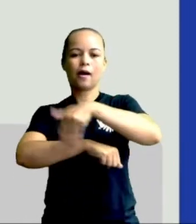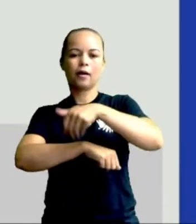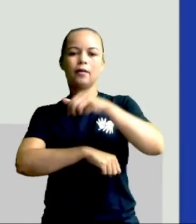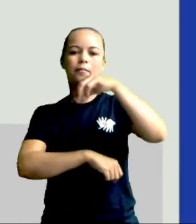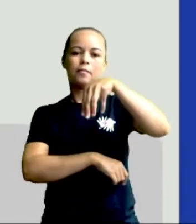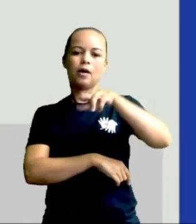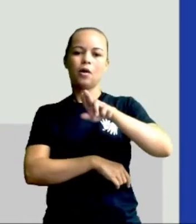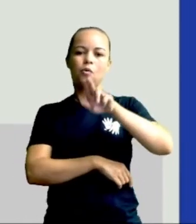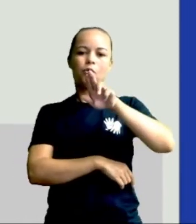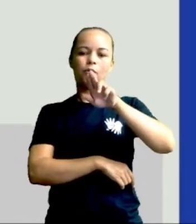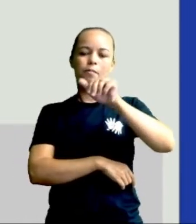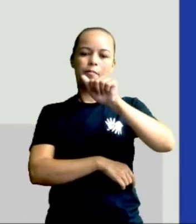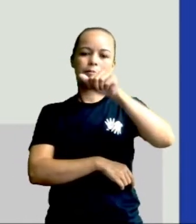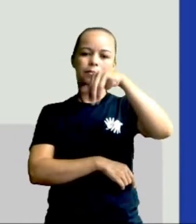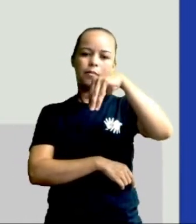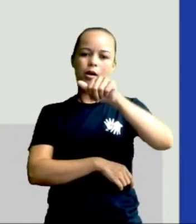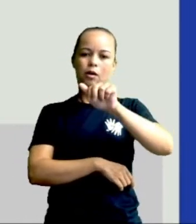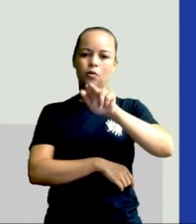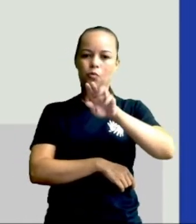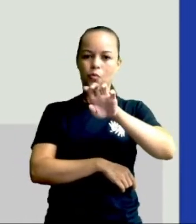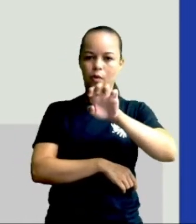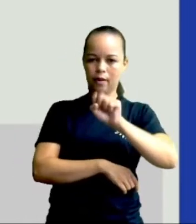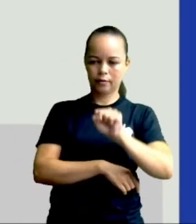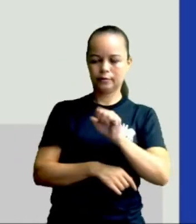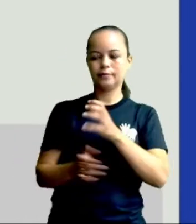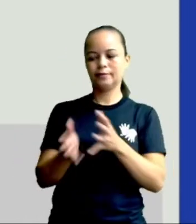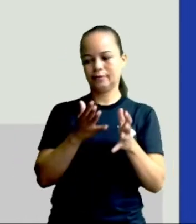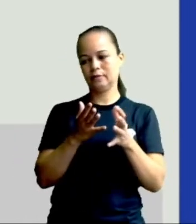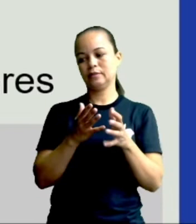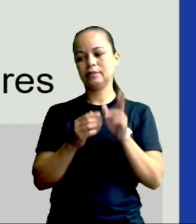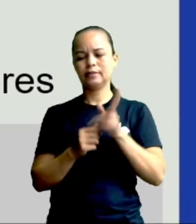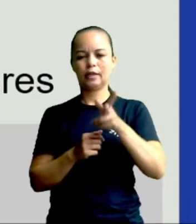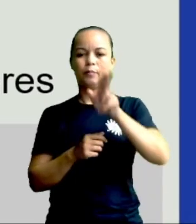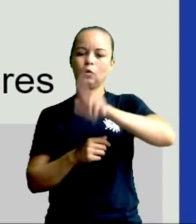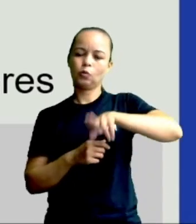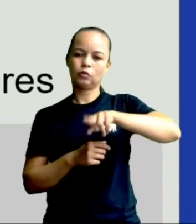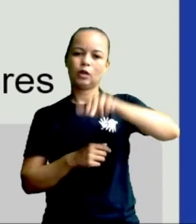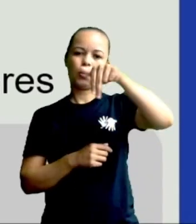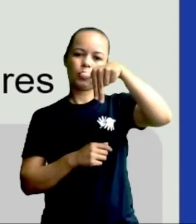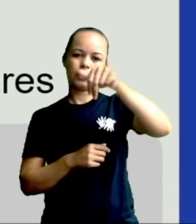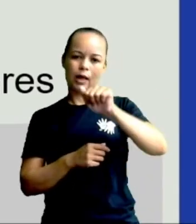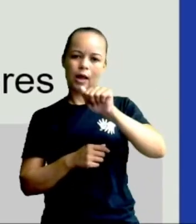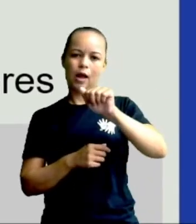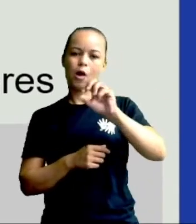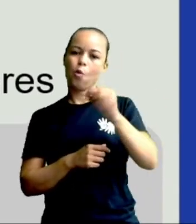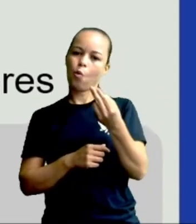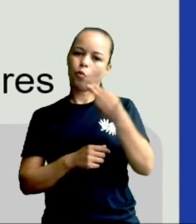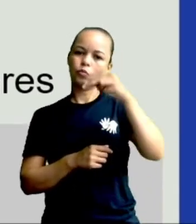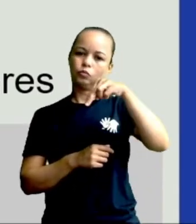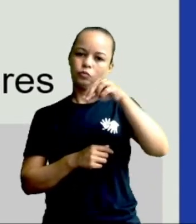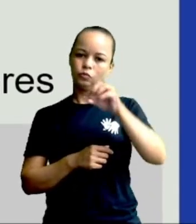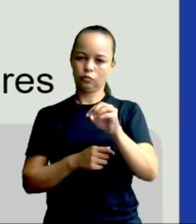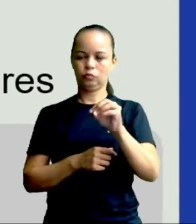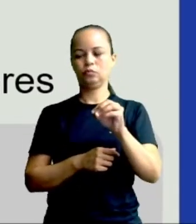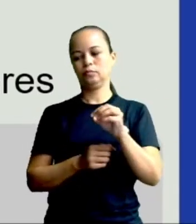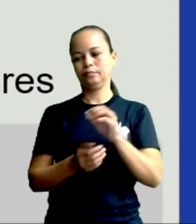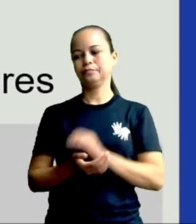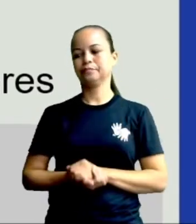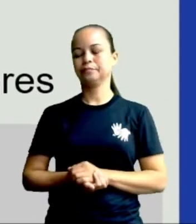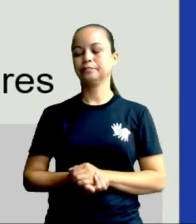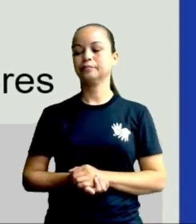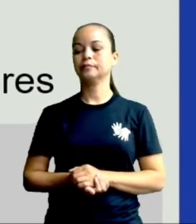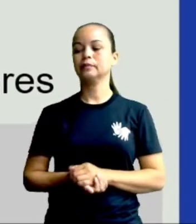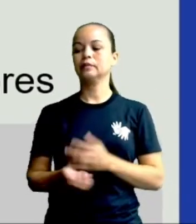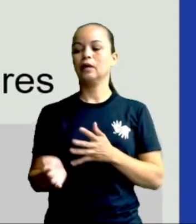morar sempre vamos utilizar em na ONU os verbos precisar